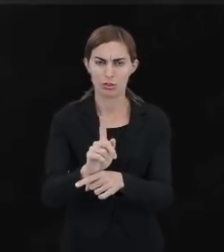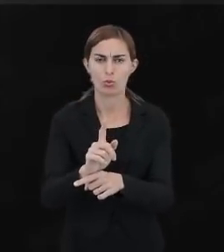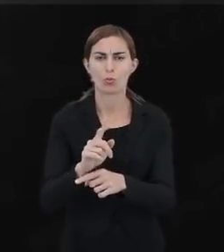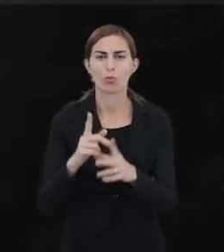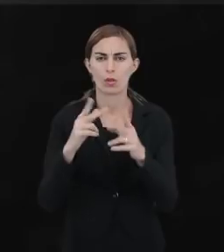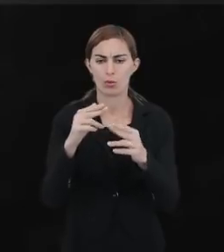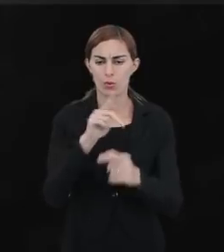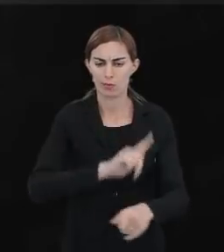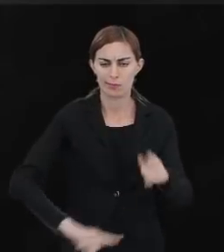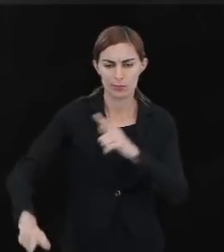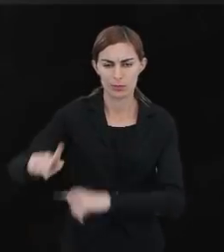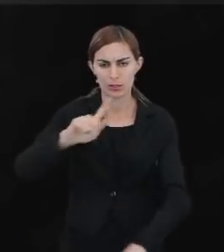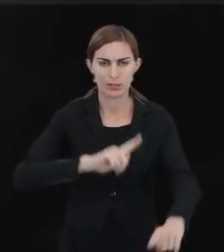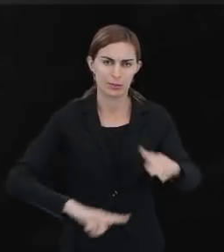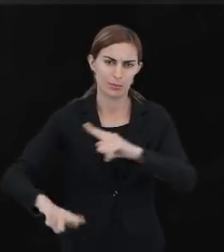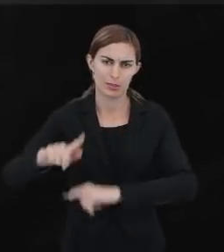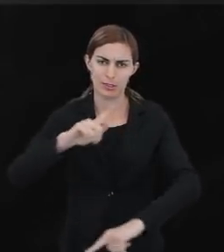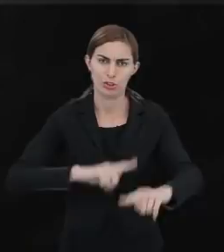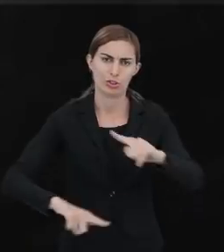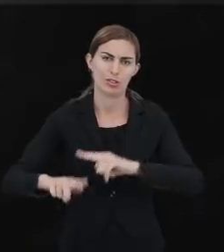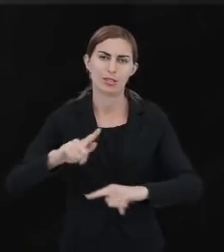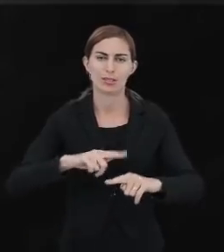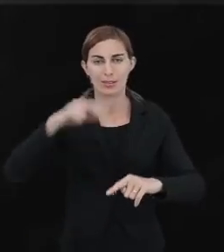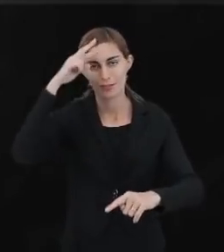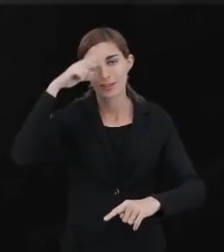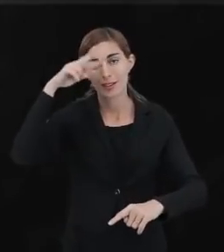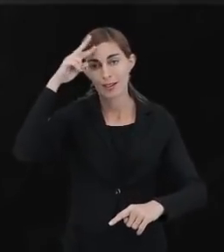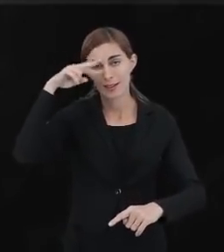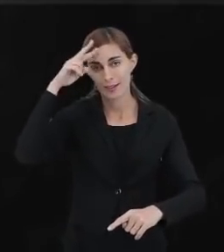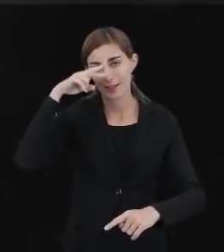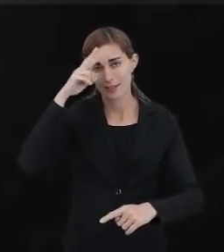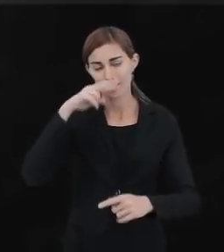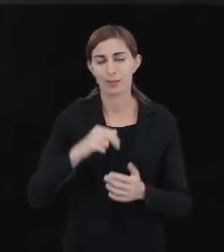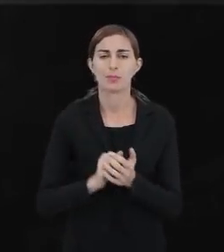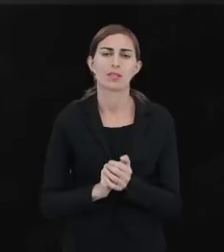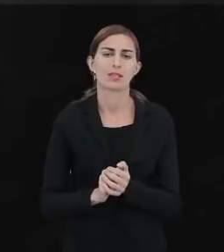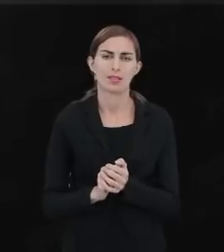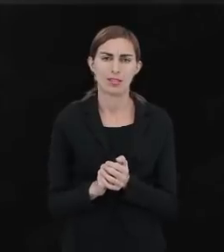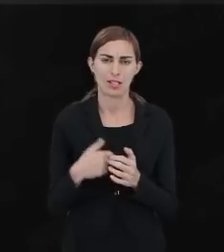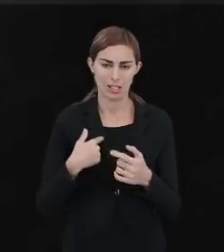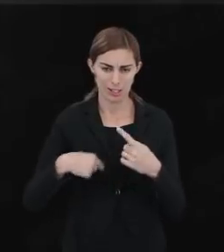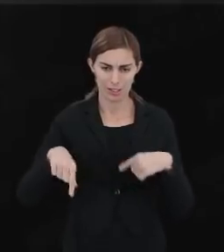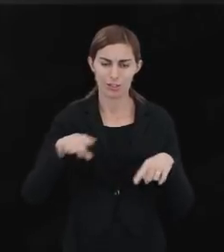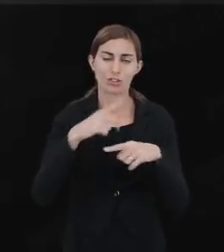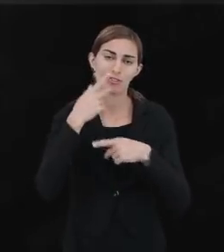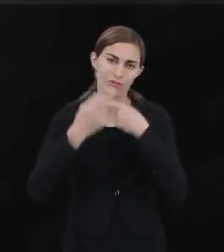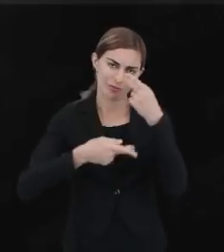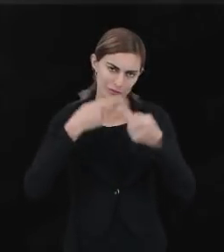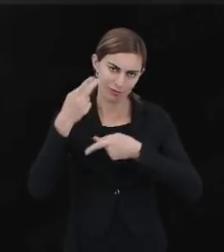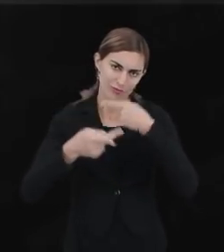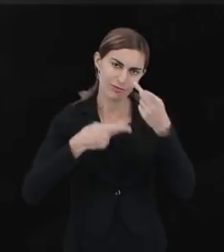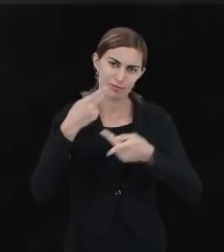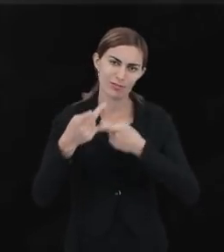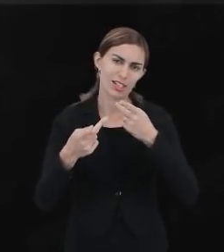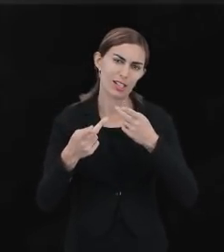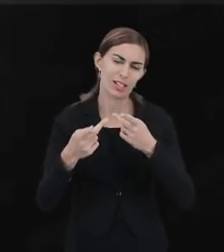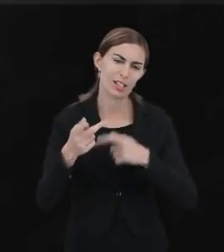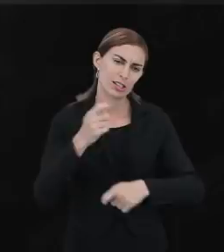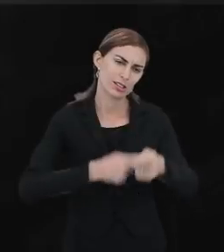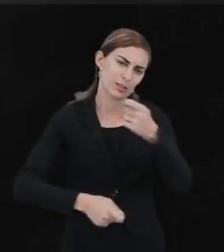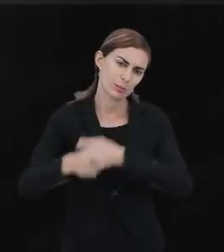administração e é você deve estar lembrado os colegas estão lembrados que a gente falava em